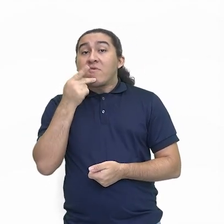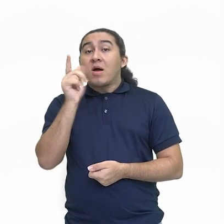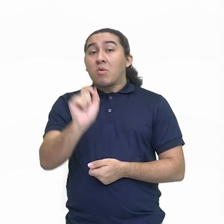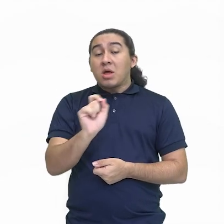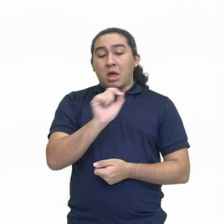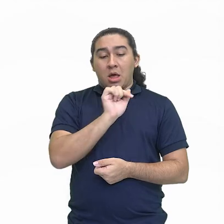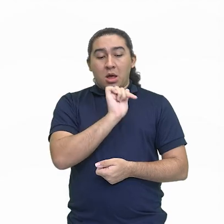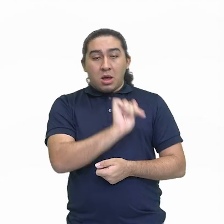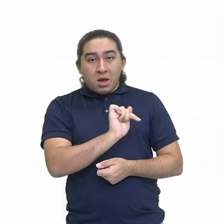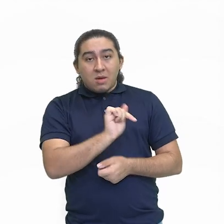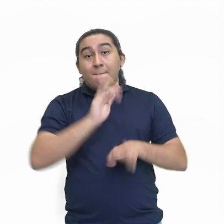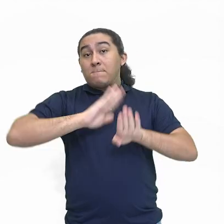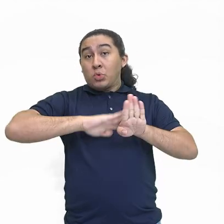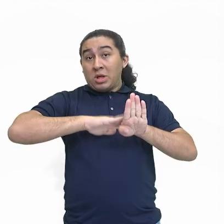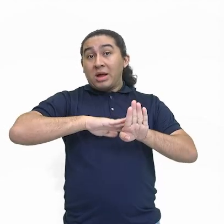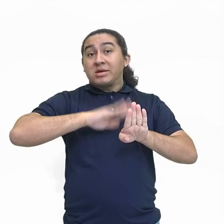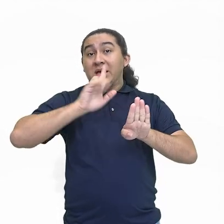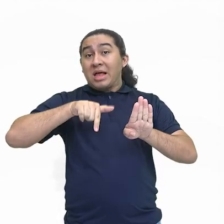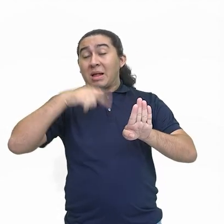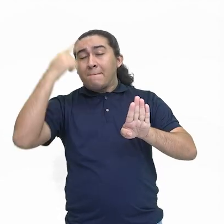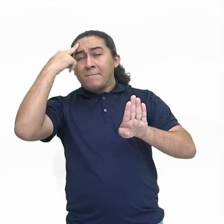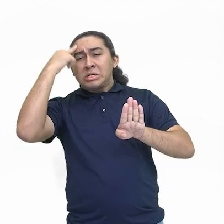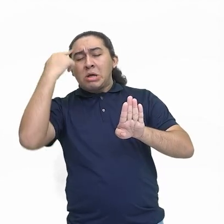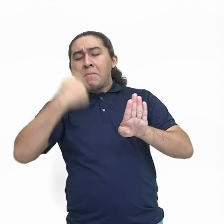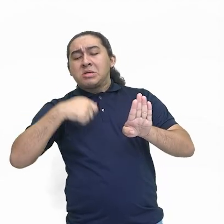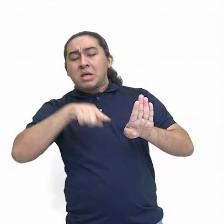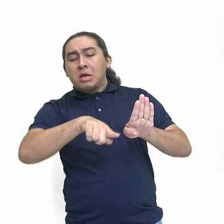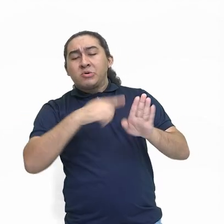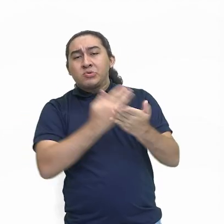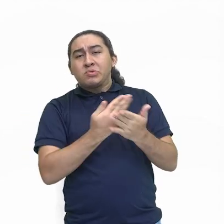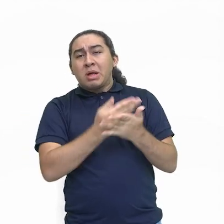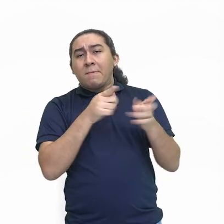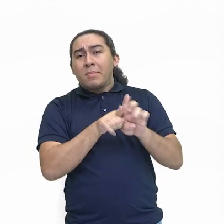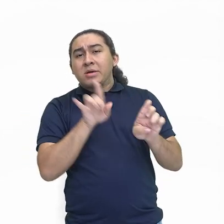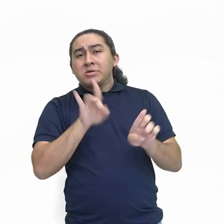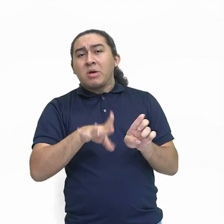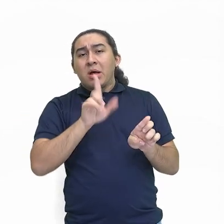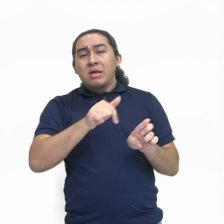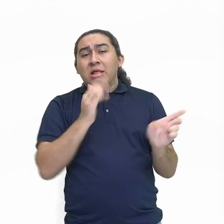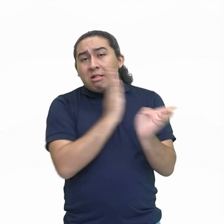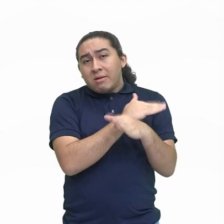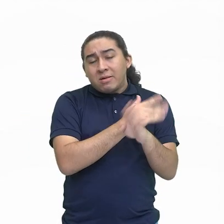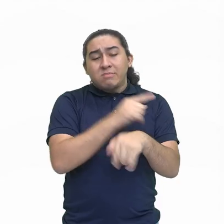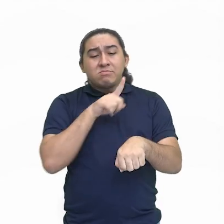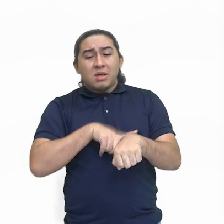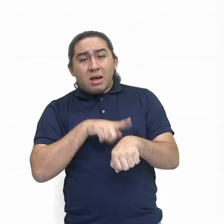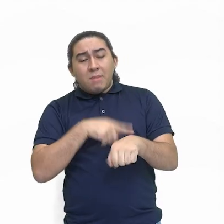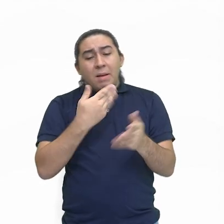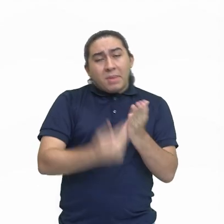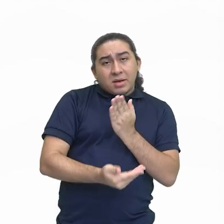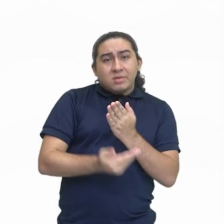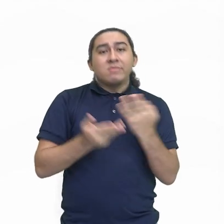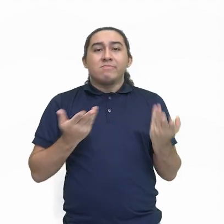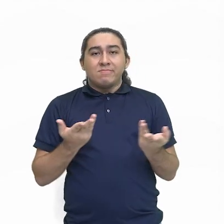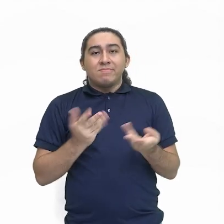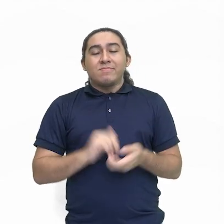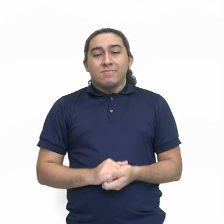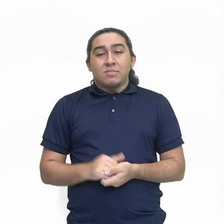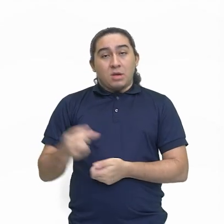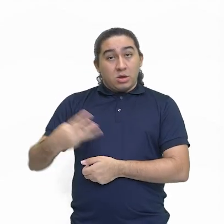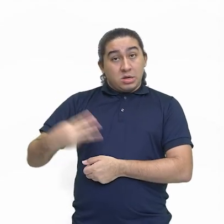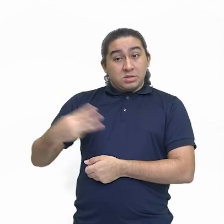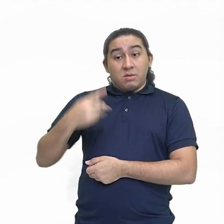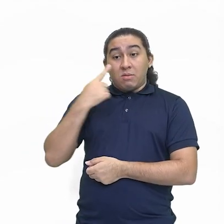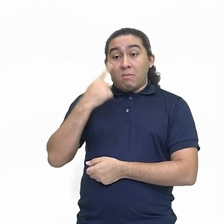que estar estudando e, no entanto, ele está no celular. No terceiro, como eu